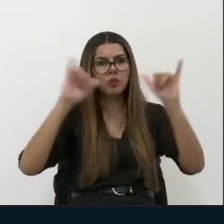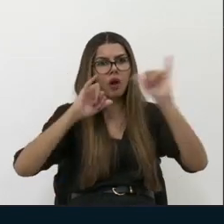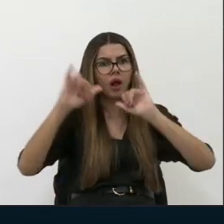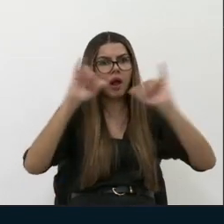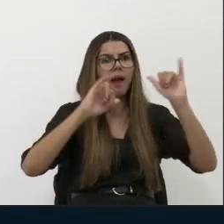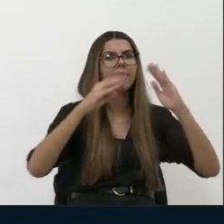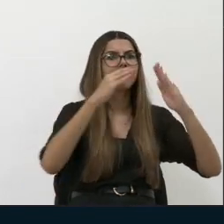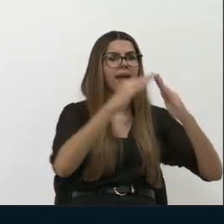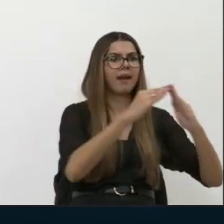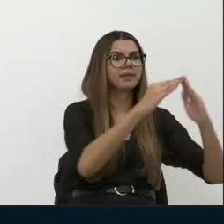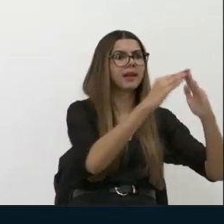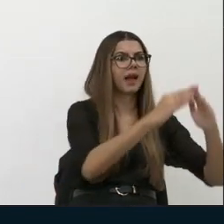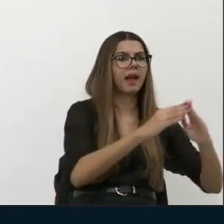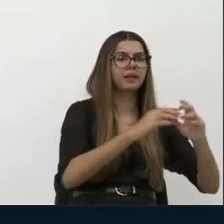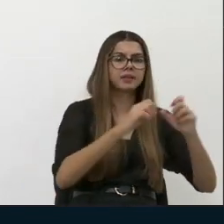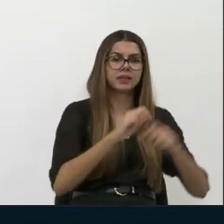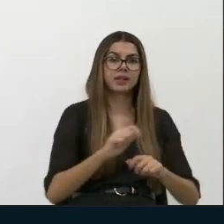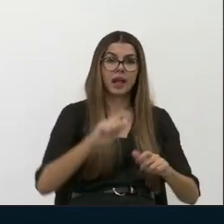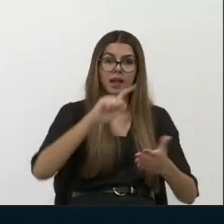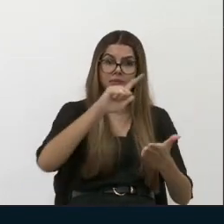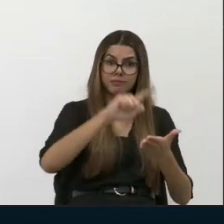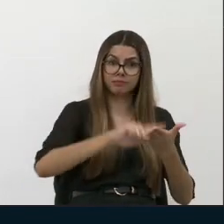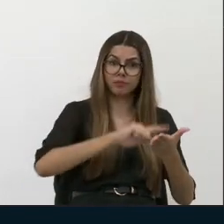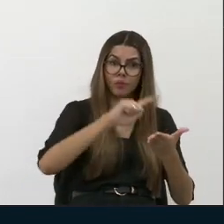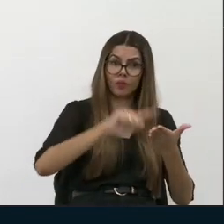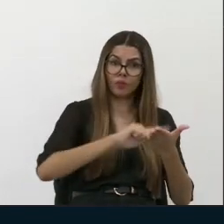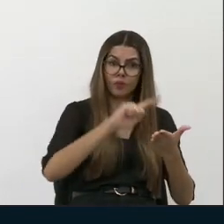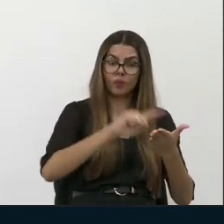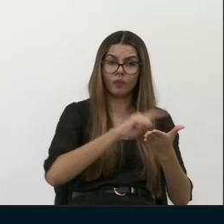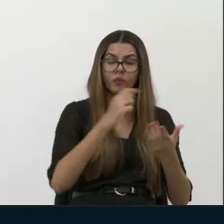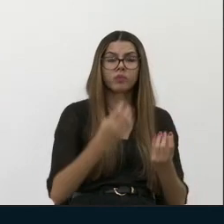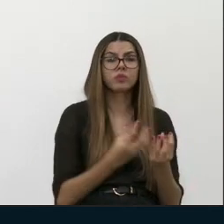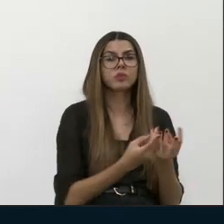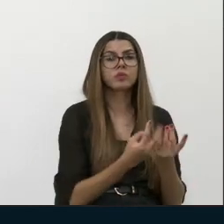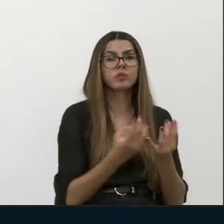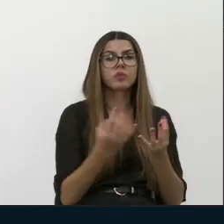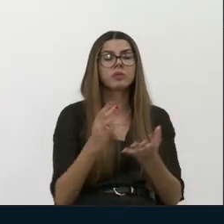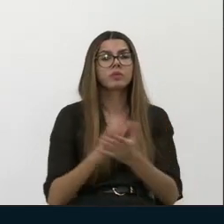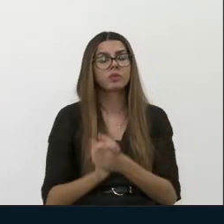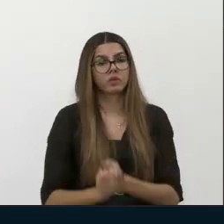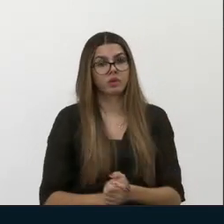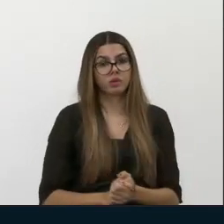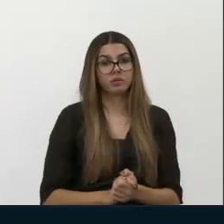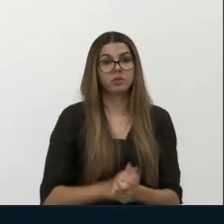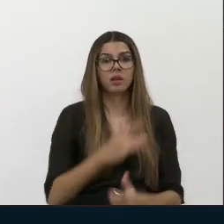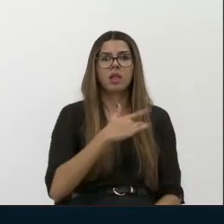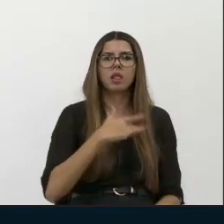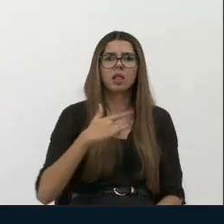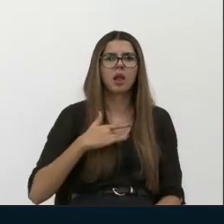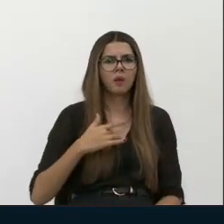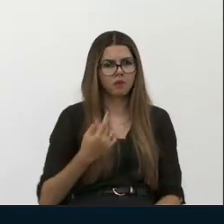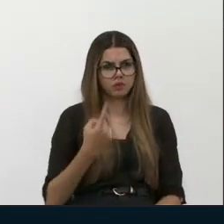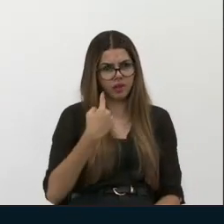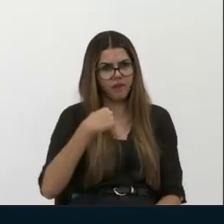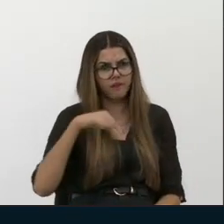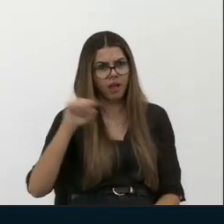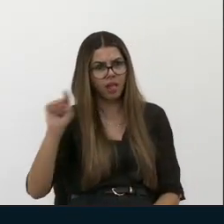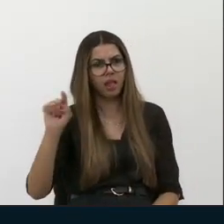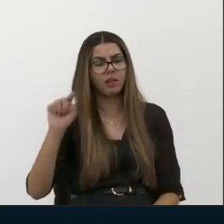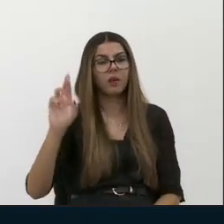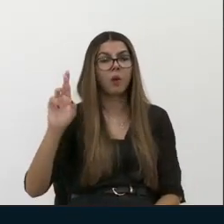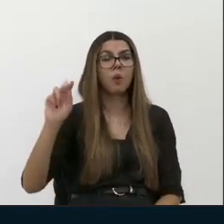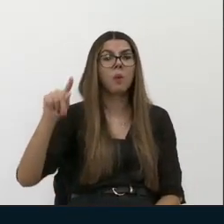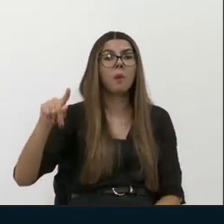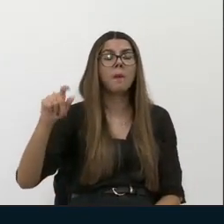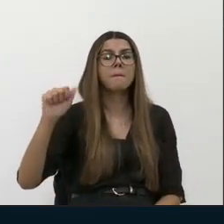que fizesse a limpeza dos matos e já preparasse as estruturas de saúde. Aí você chega lá na UPA São João, você